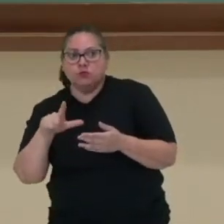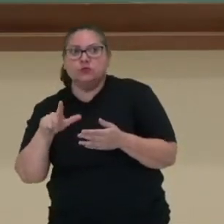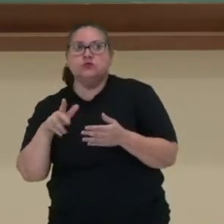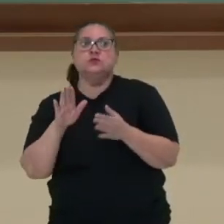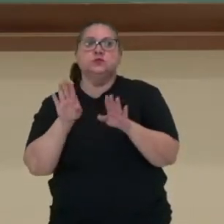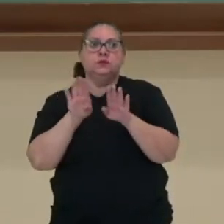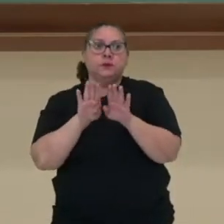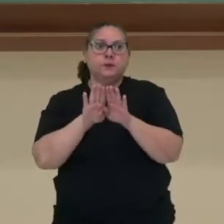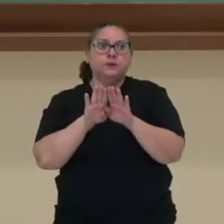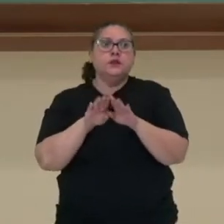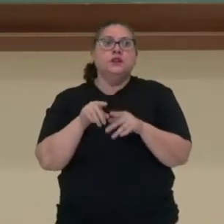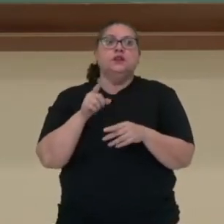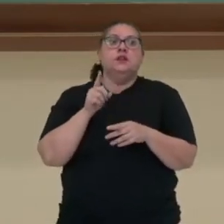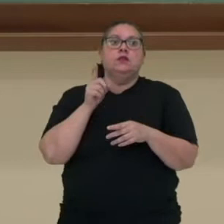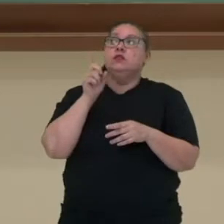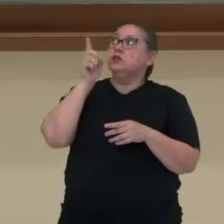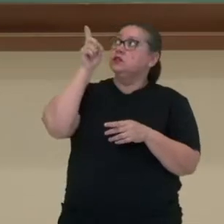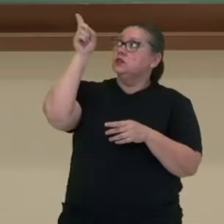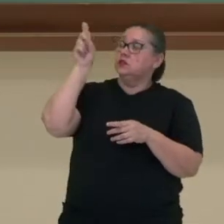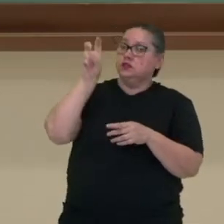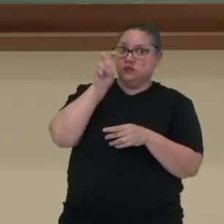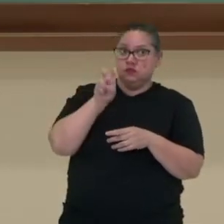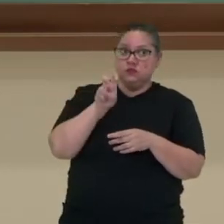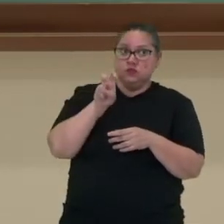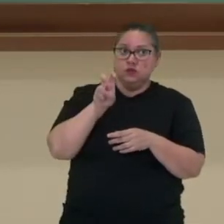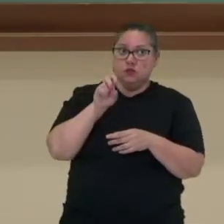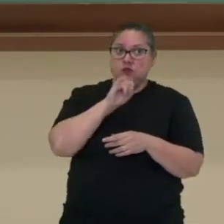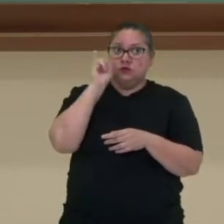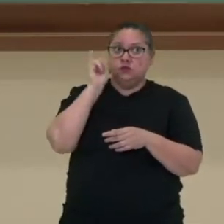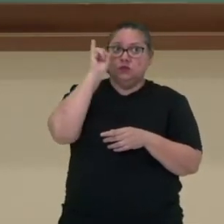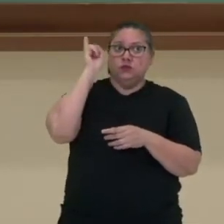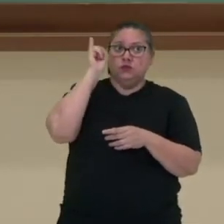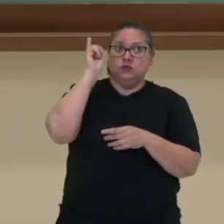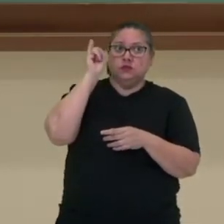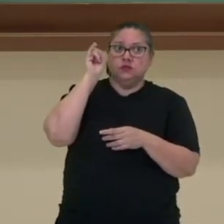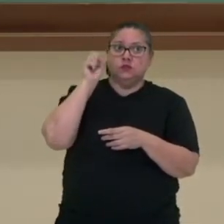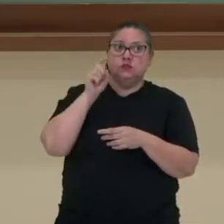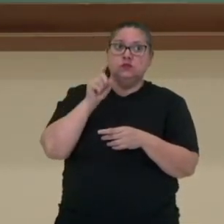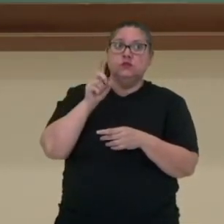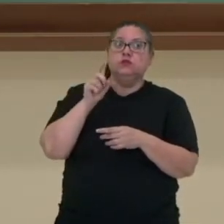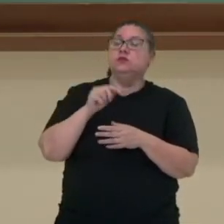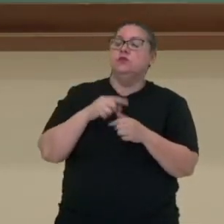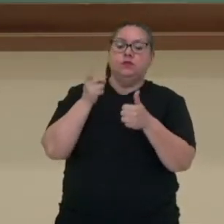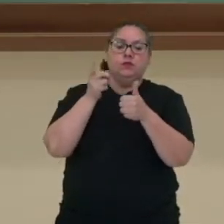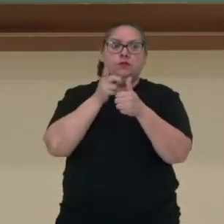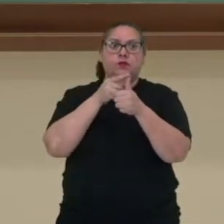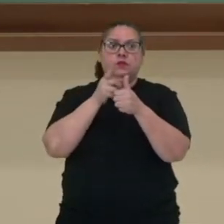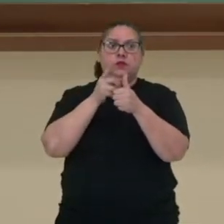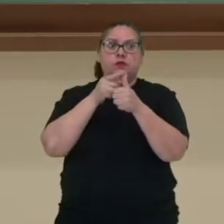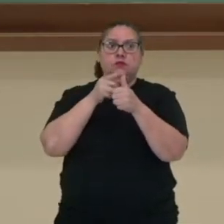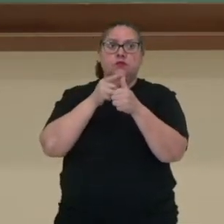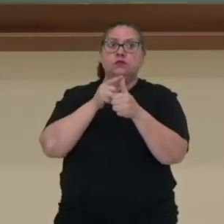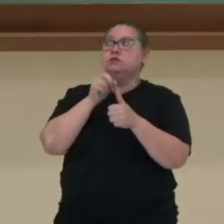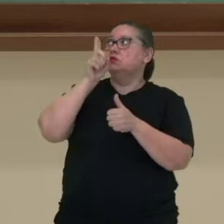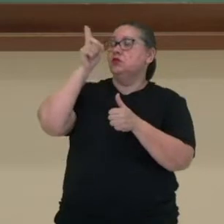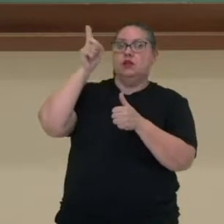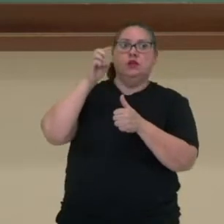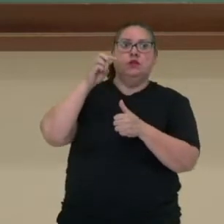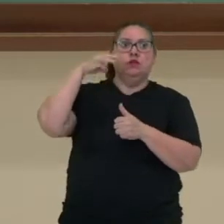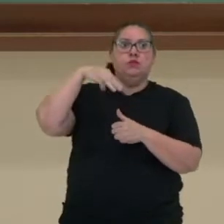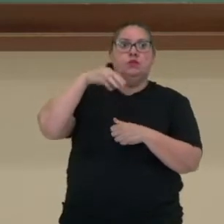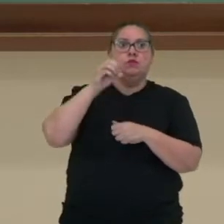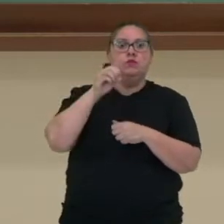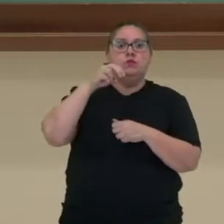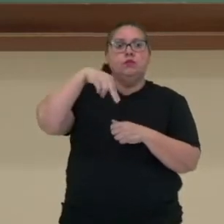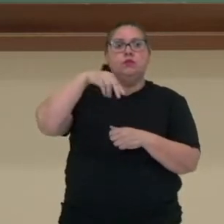também, ok? Então esses são os 5 principais reinos. Então o primeiro reino que nós estudamos é